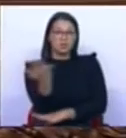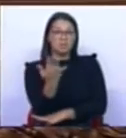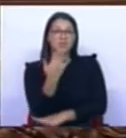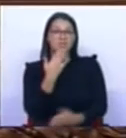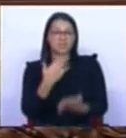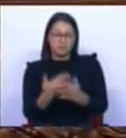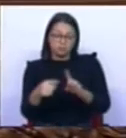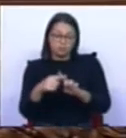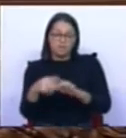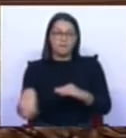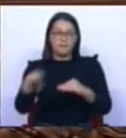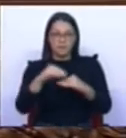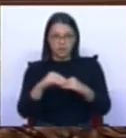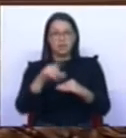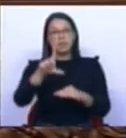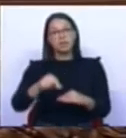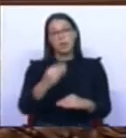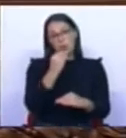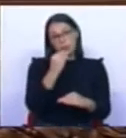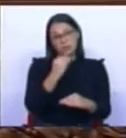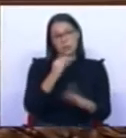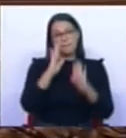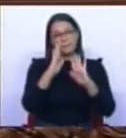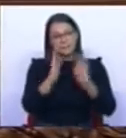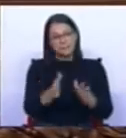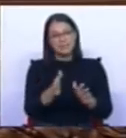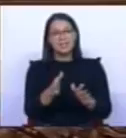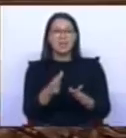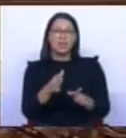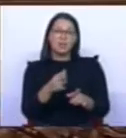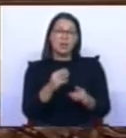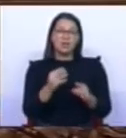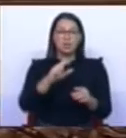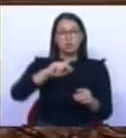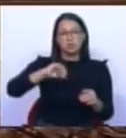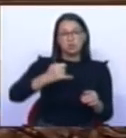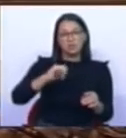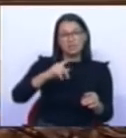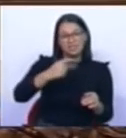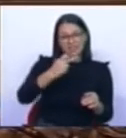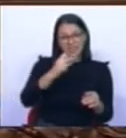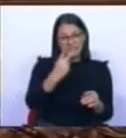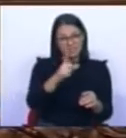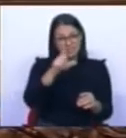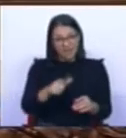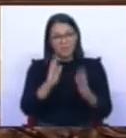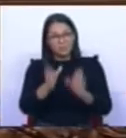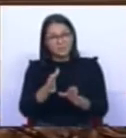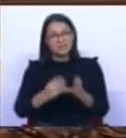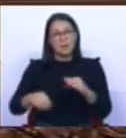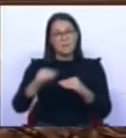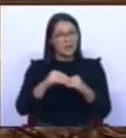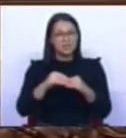direção. Relativamente ao consumo alimentar, é necessário apostar no mais sustentável e não ficarmos tão dependentes de pecuária de produção